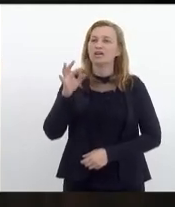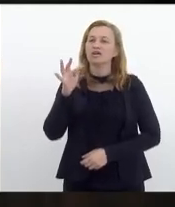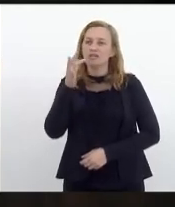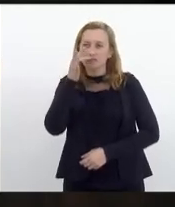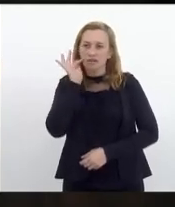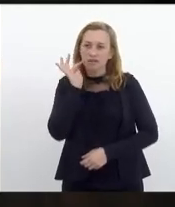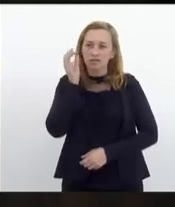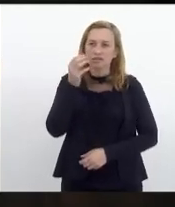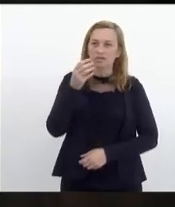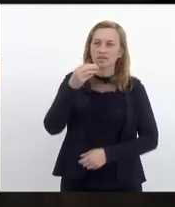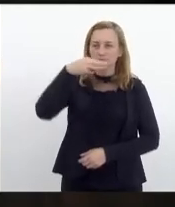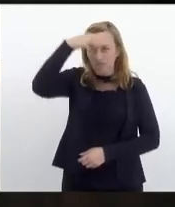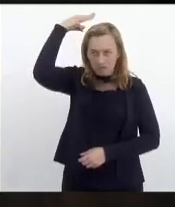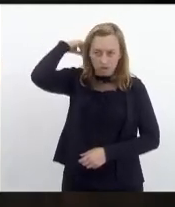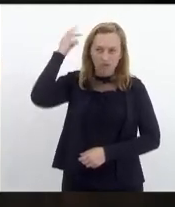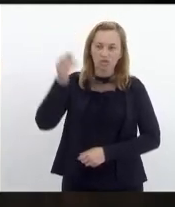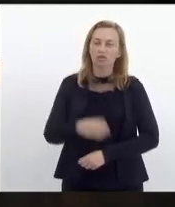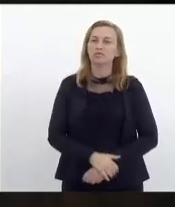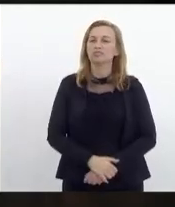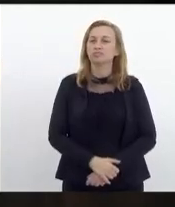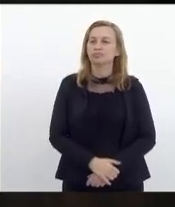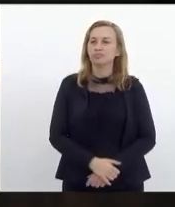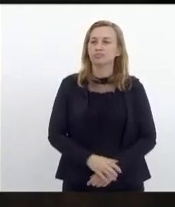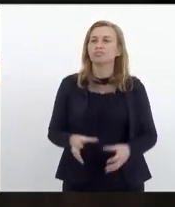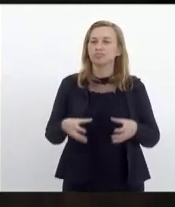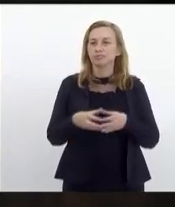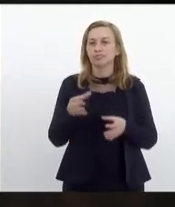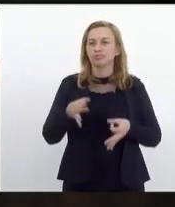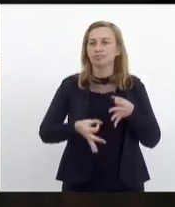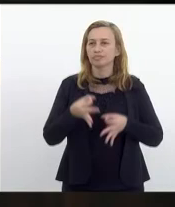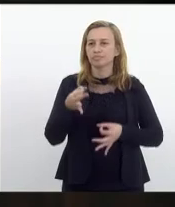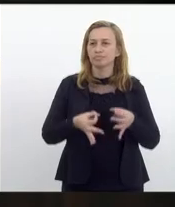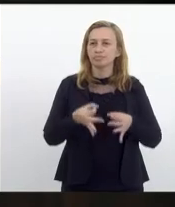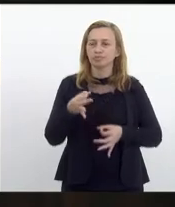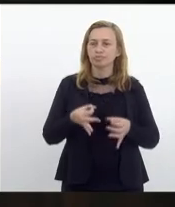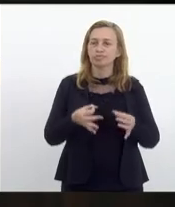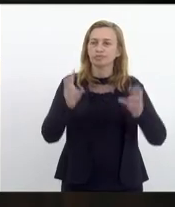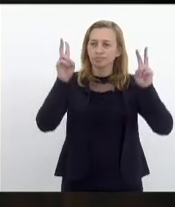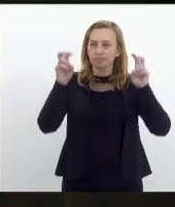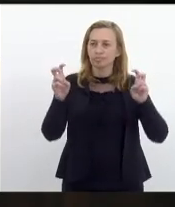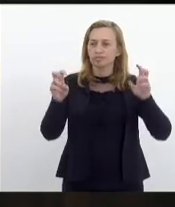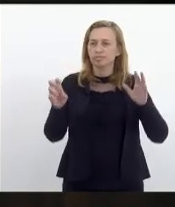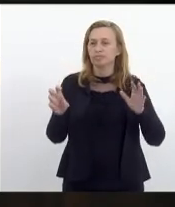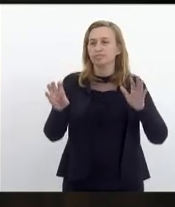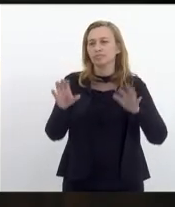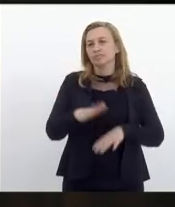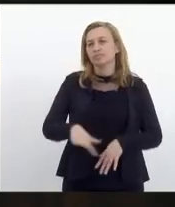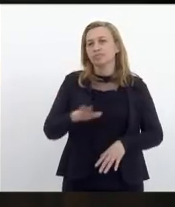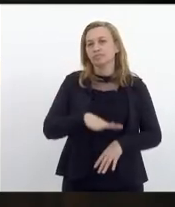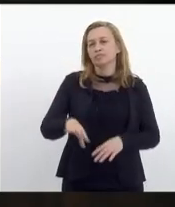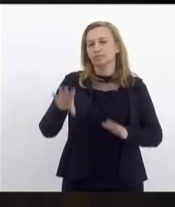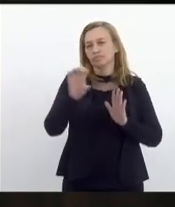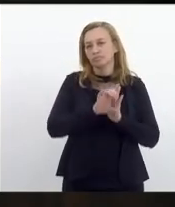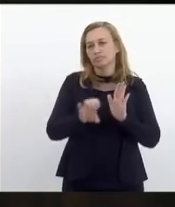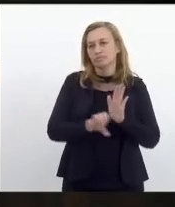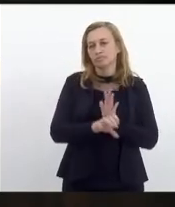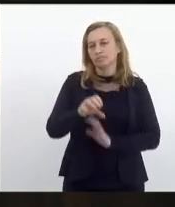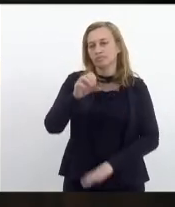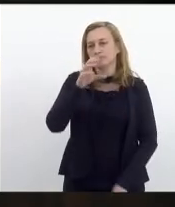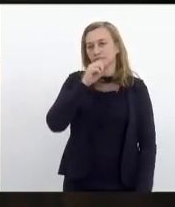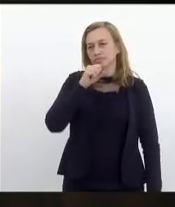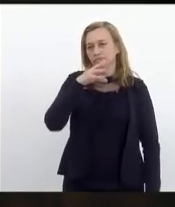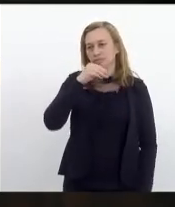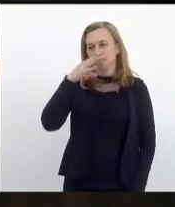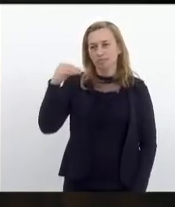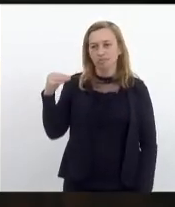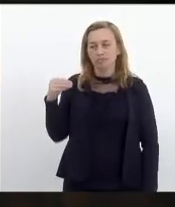Pacheco. Pendendo de pareceres das comissões de Constituição e Justiça, de Assuntos da Criança, do Adolescente e do Idoso, Segurança Pública e Assuntos de